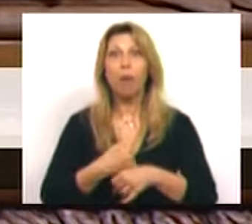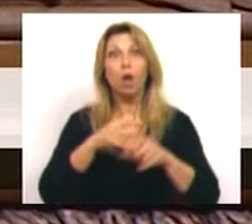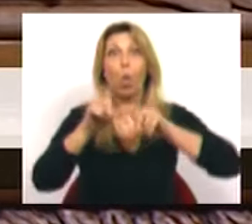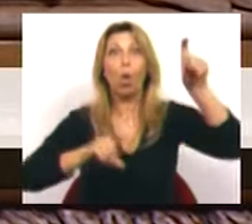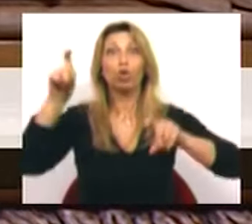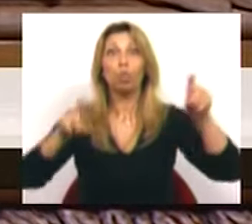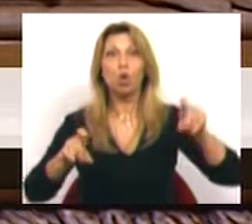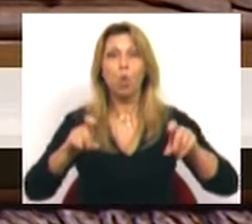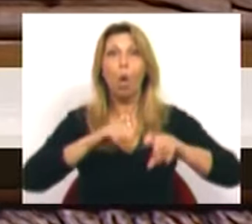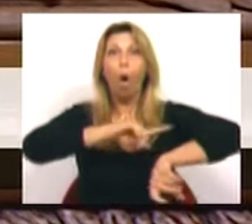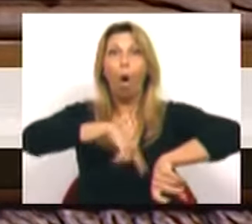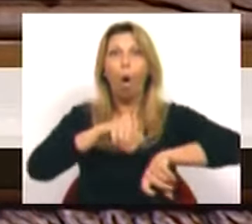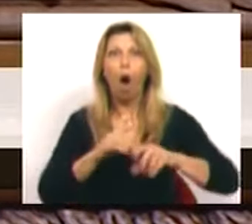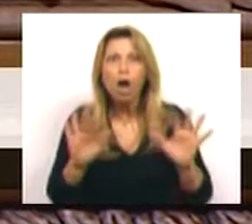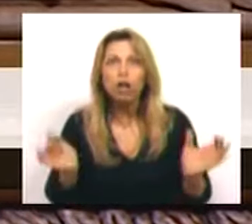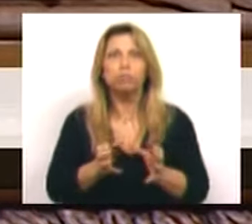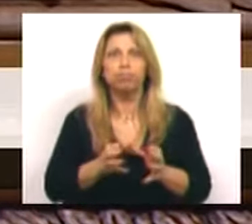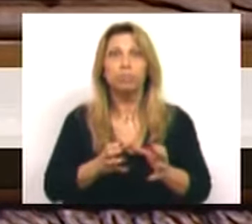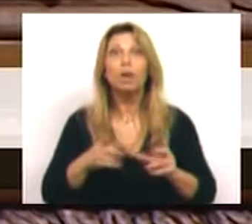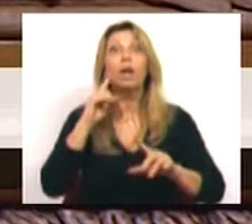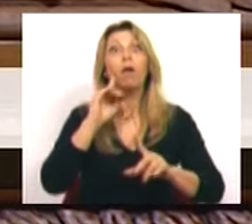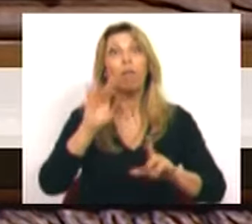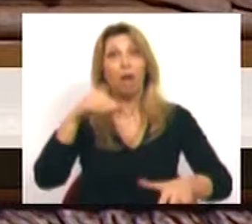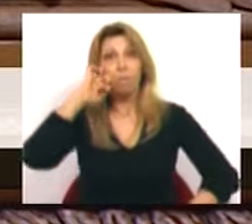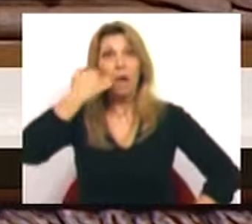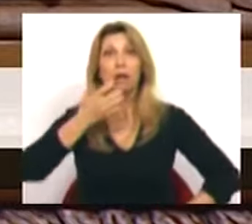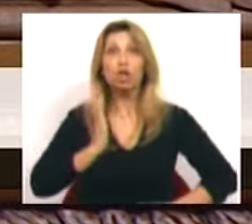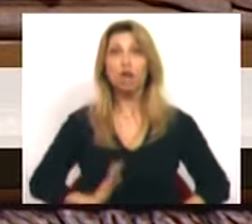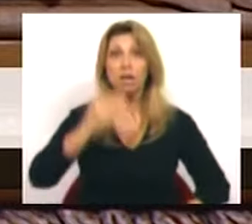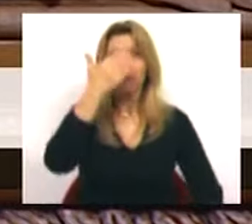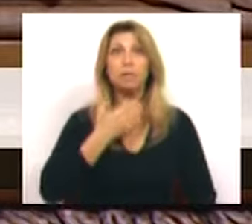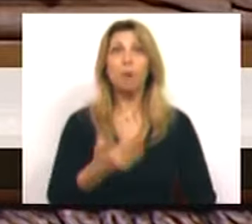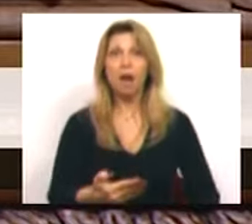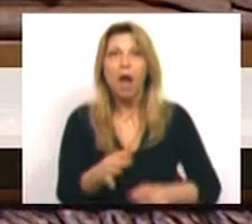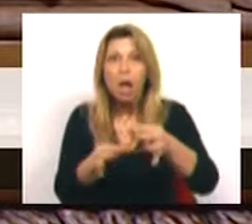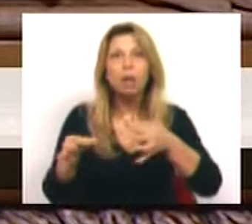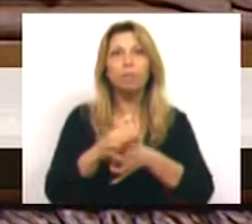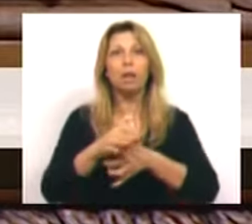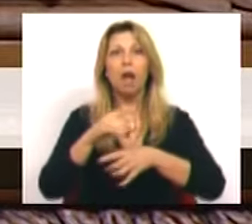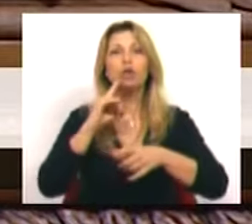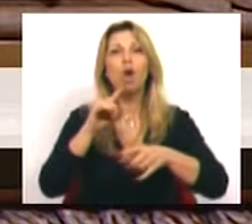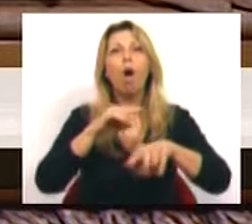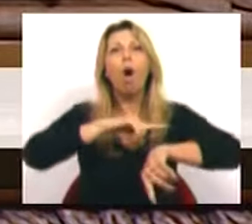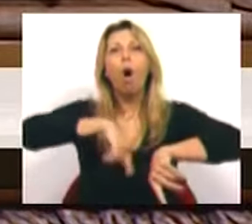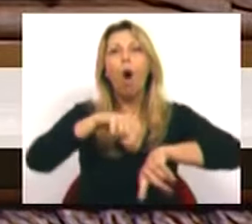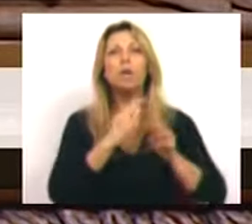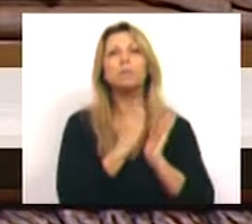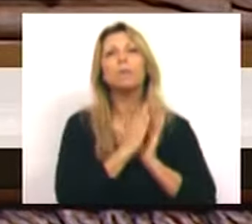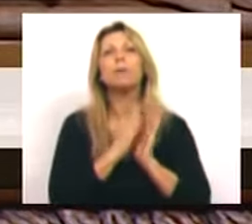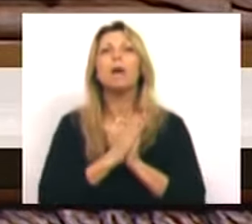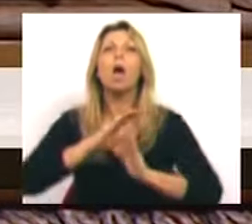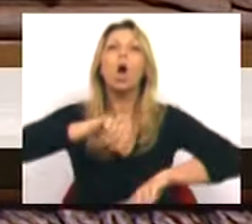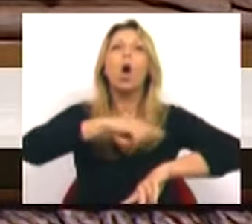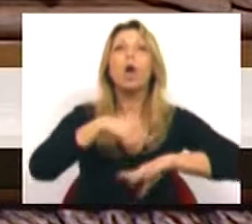a colocação em causa do descanso semanal, as adaptabilidades, os bancos de horas individuais e grupais estão